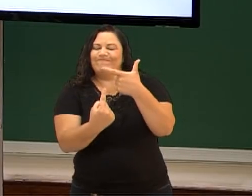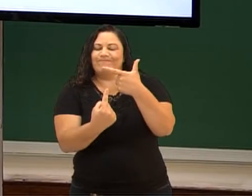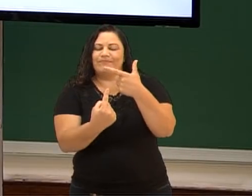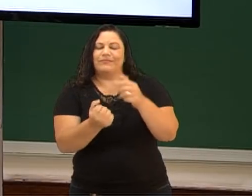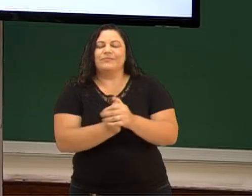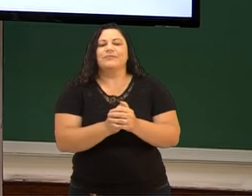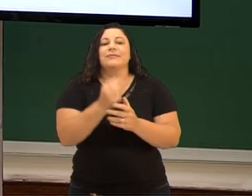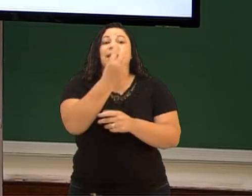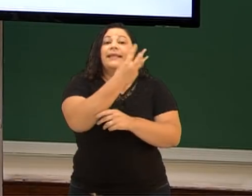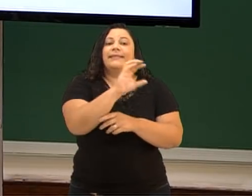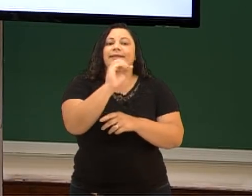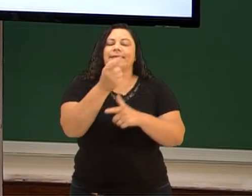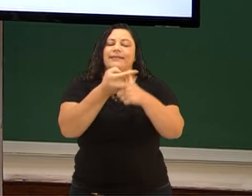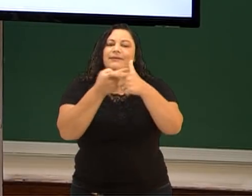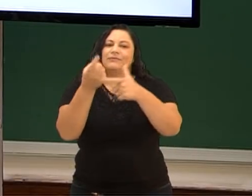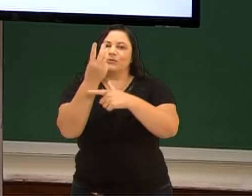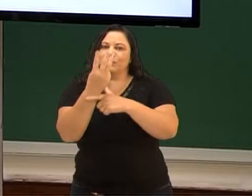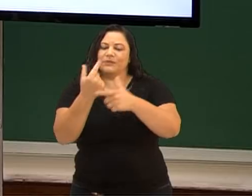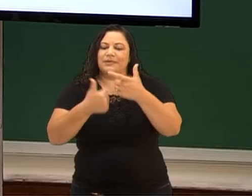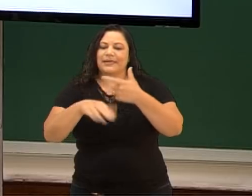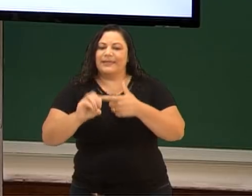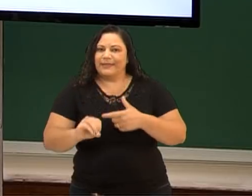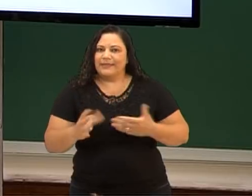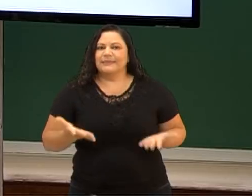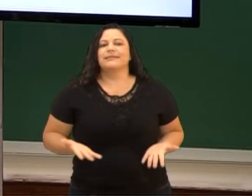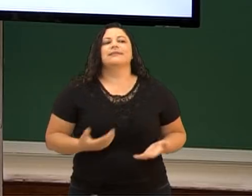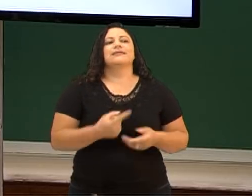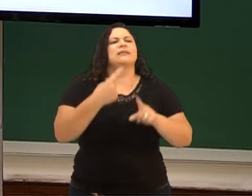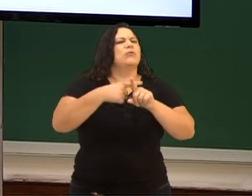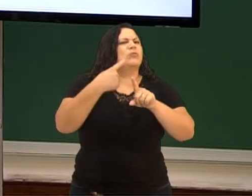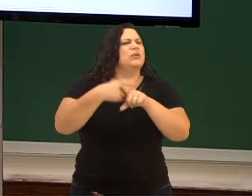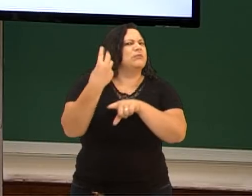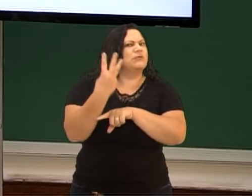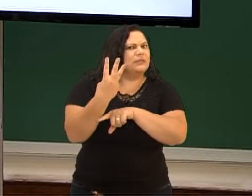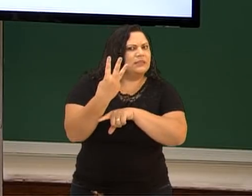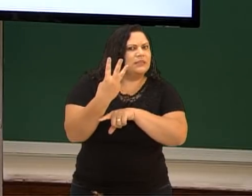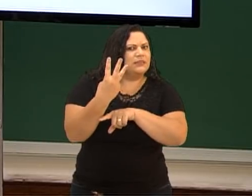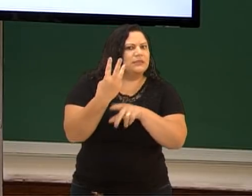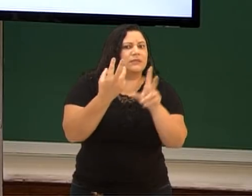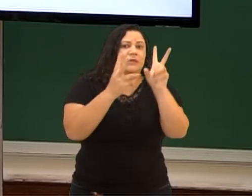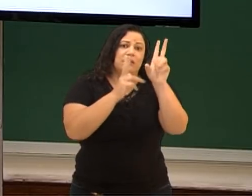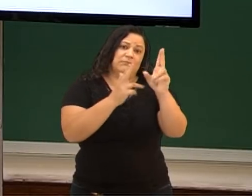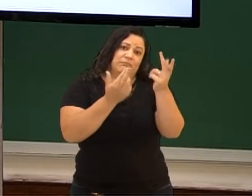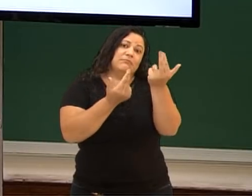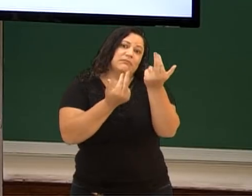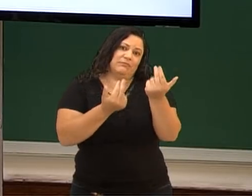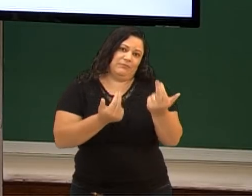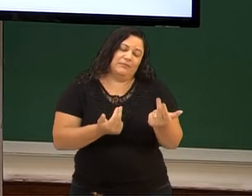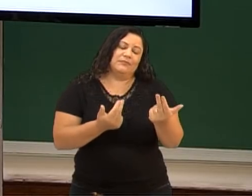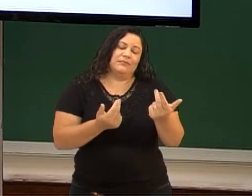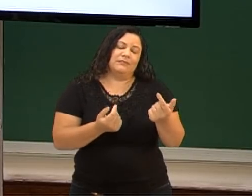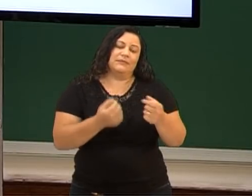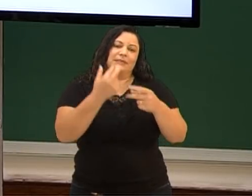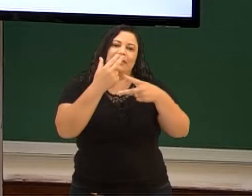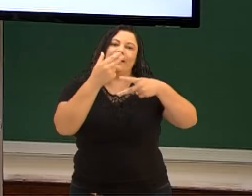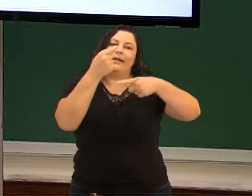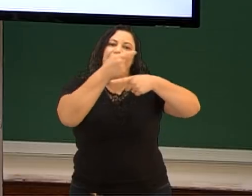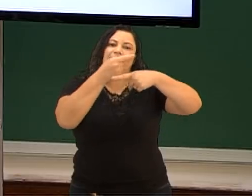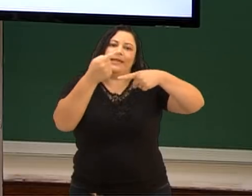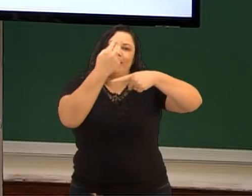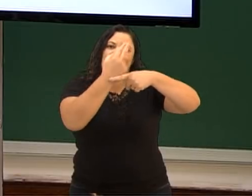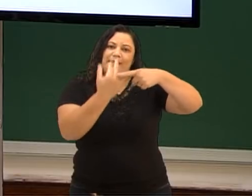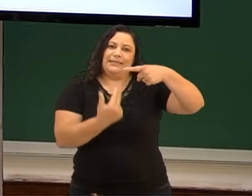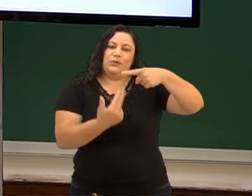por 3 é 10. Por que por 3 mesmo? Porque tem que pertencer à mesma tabuada tanto o numerador quanto o